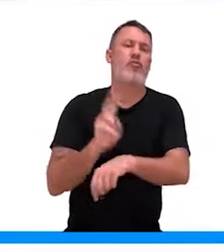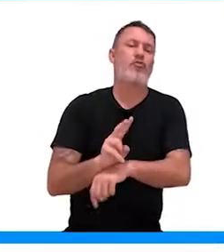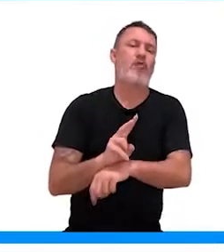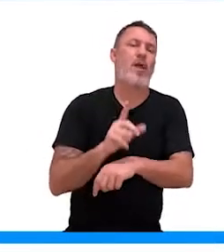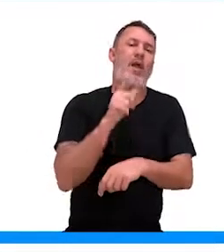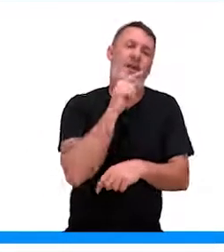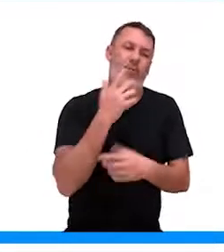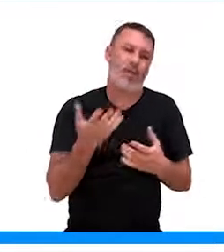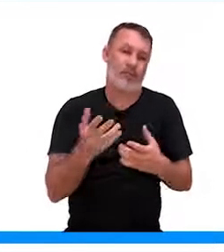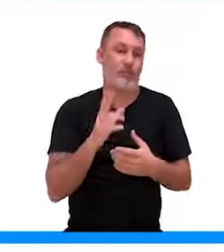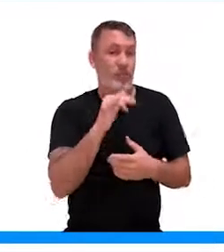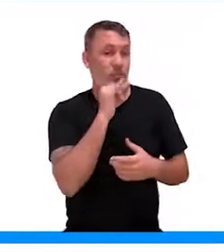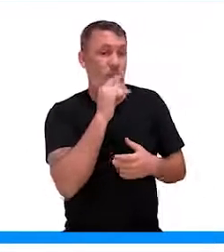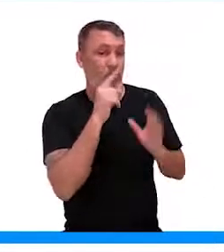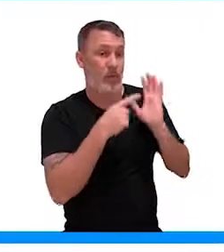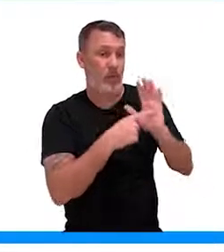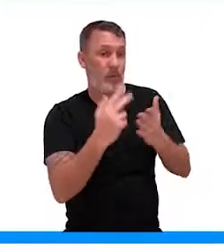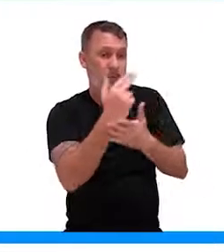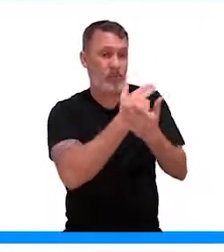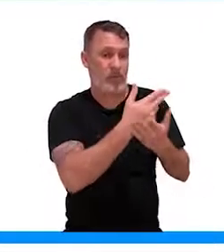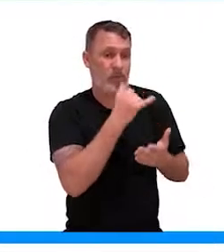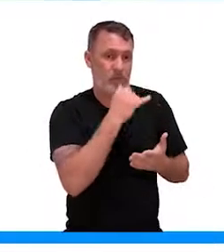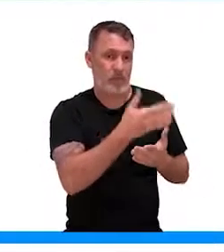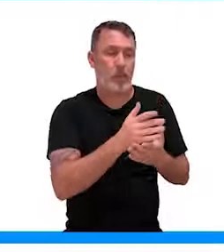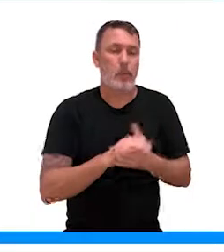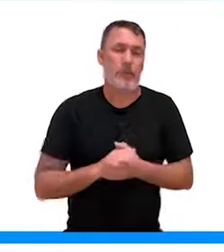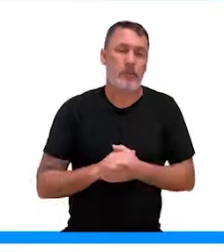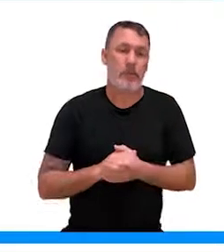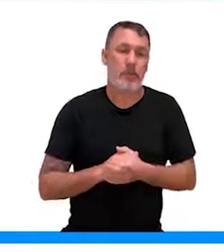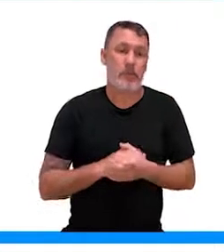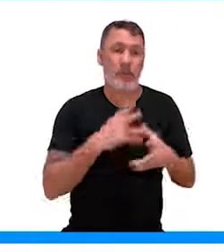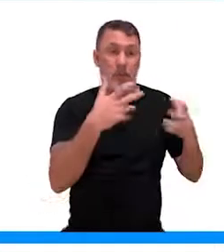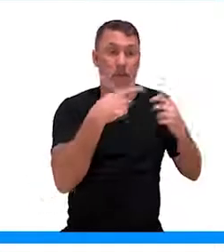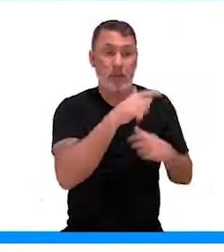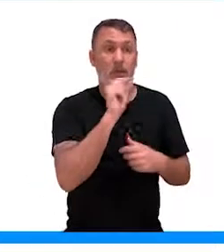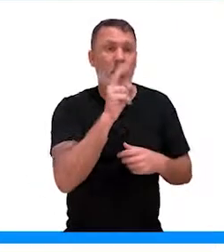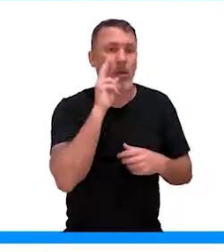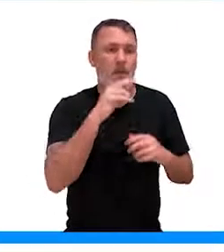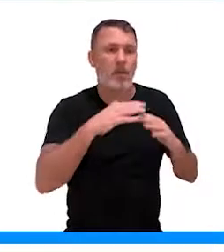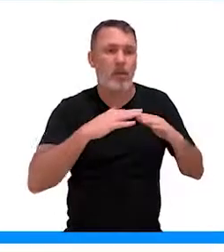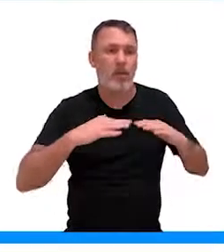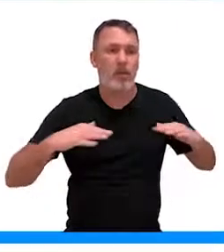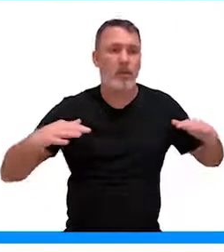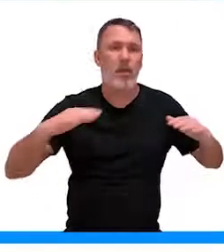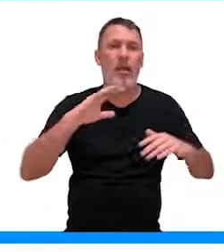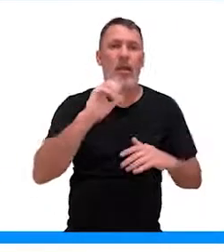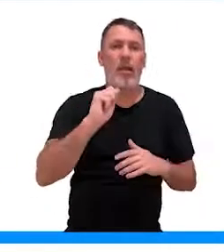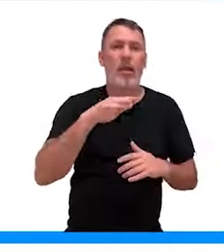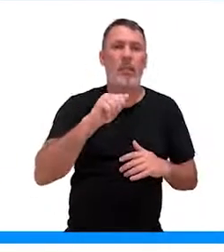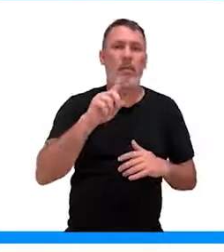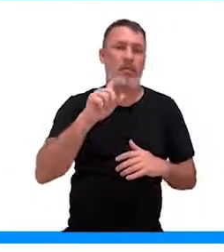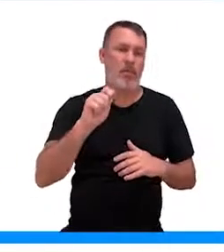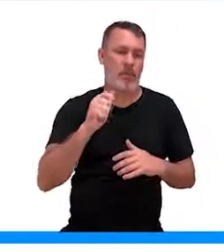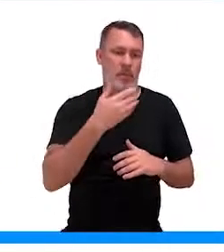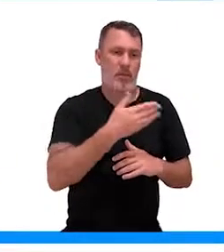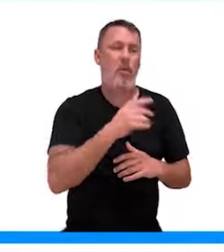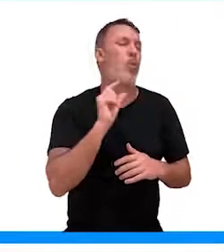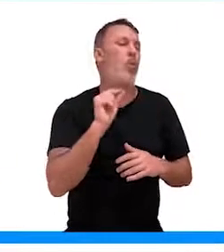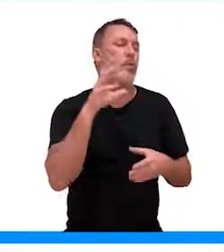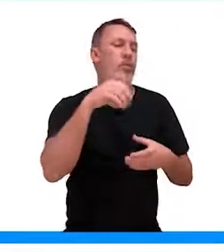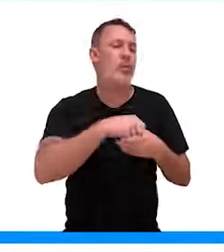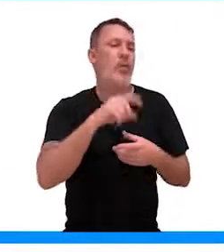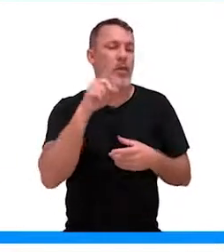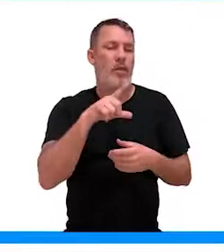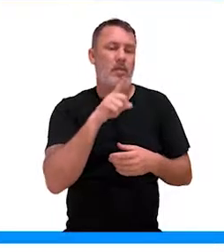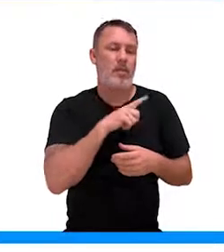reservatórios. Como vocês podem perceber aqui no esquema. Perceba que justamente aquela camada impermeável é onde você